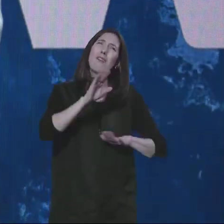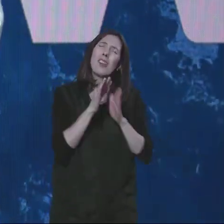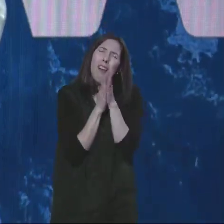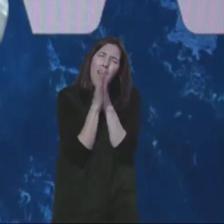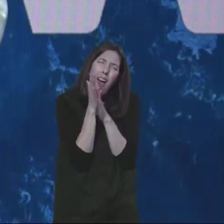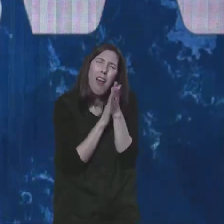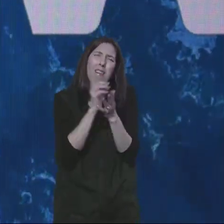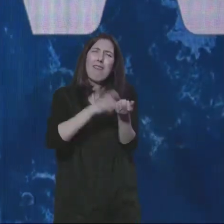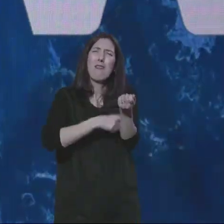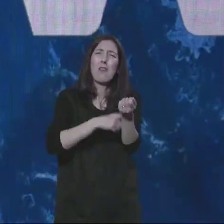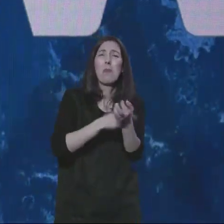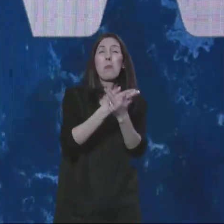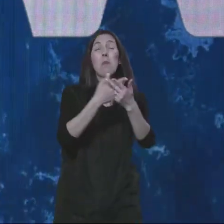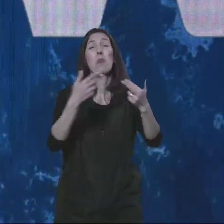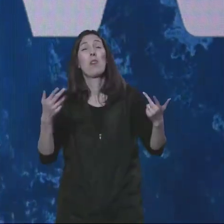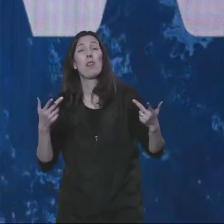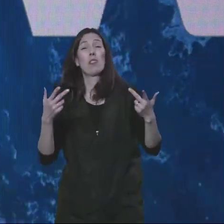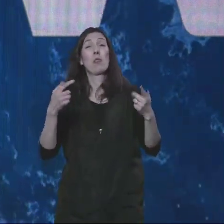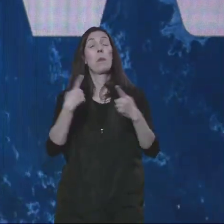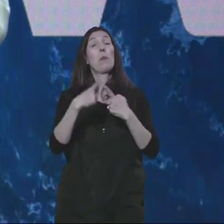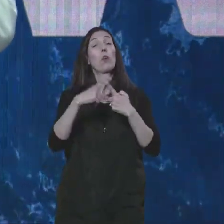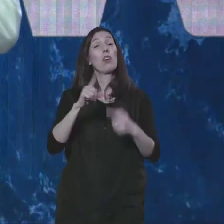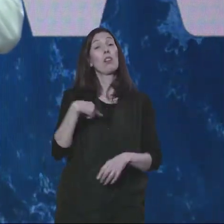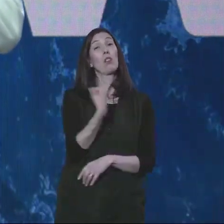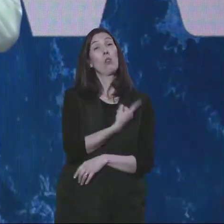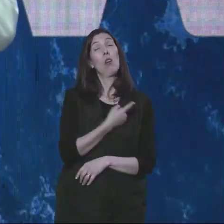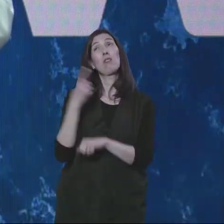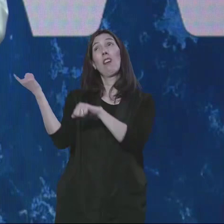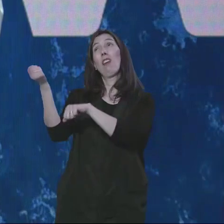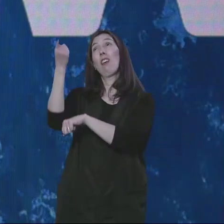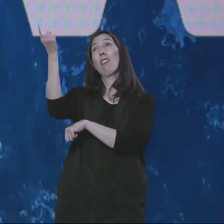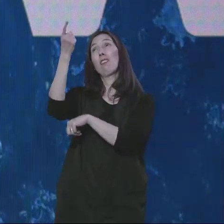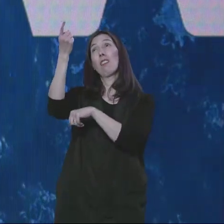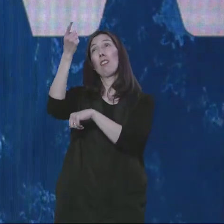esquecendo a eternidade.